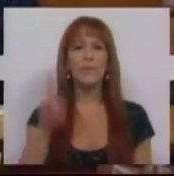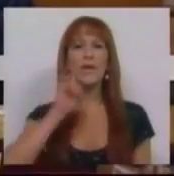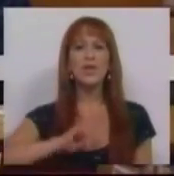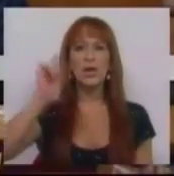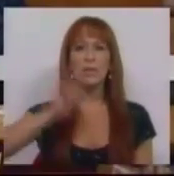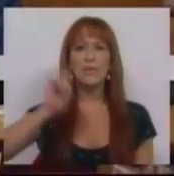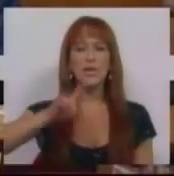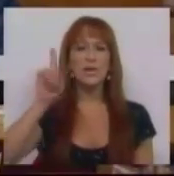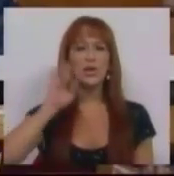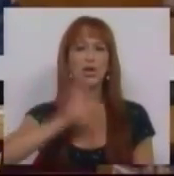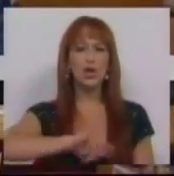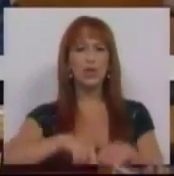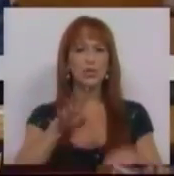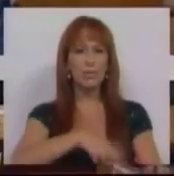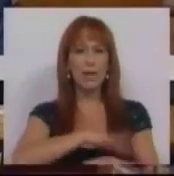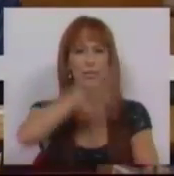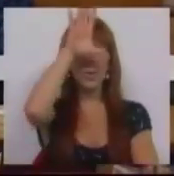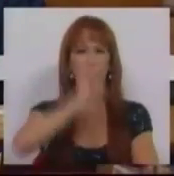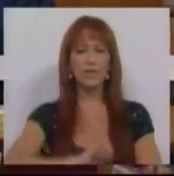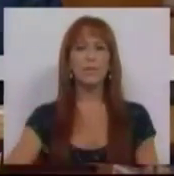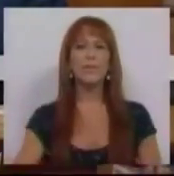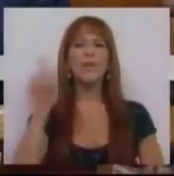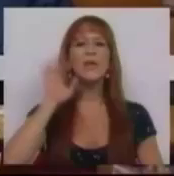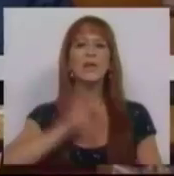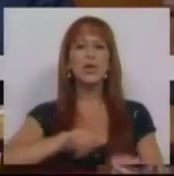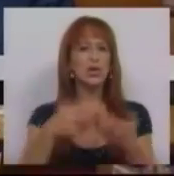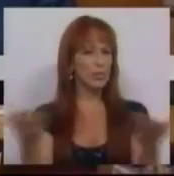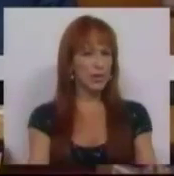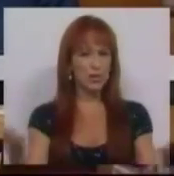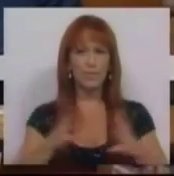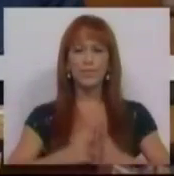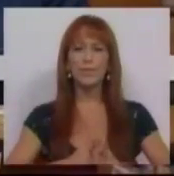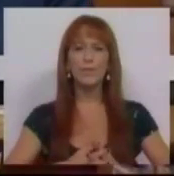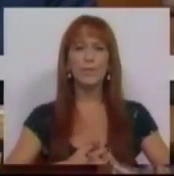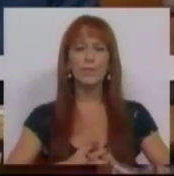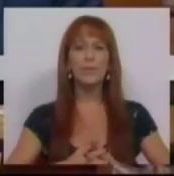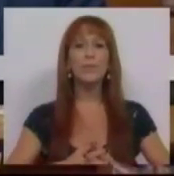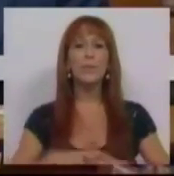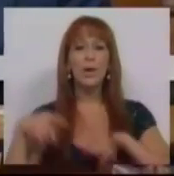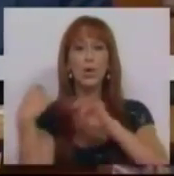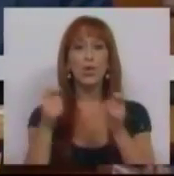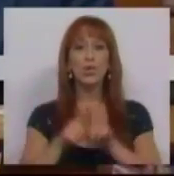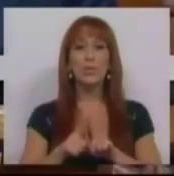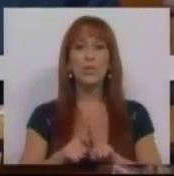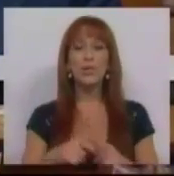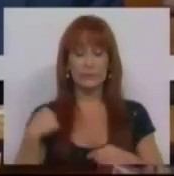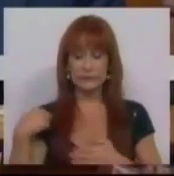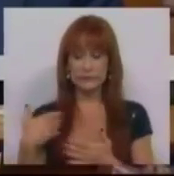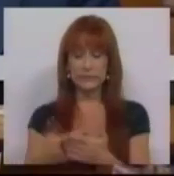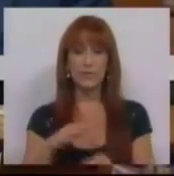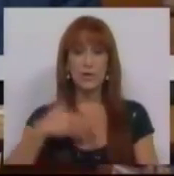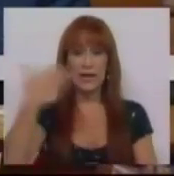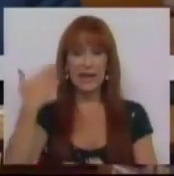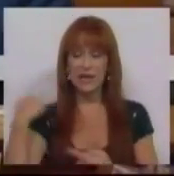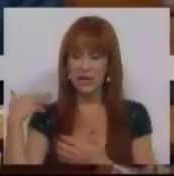Senhora Presidente, senhoras e senhores membros do Governo, senhoras e senhores deputados. O debate que aqui tivemos nos